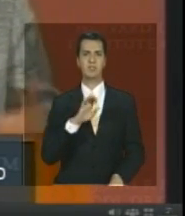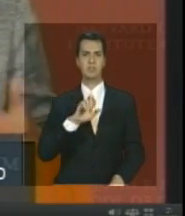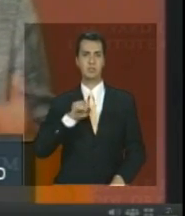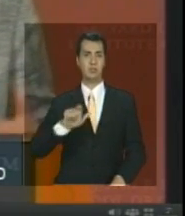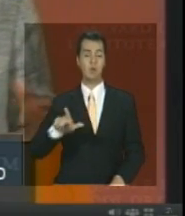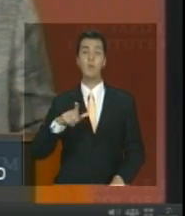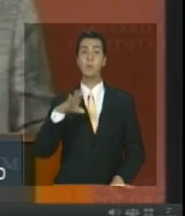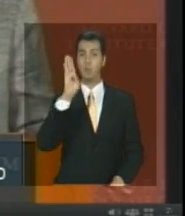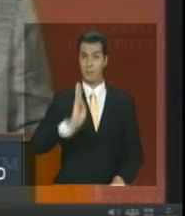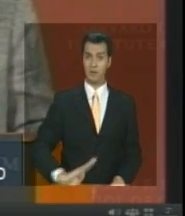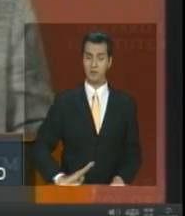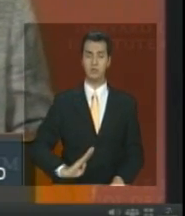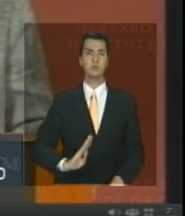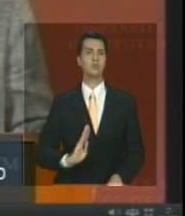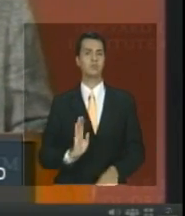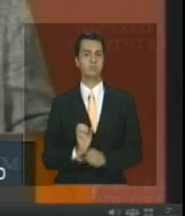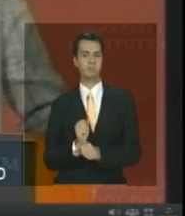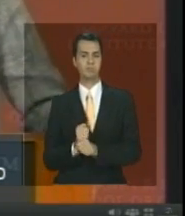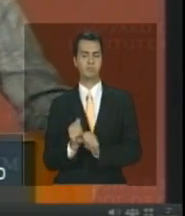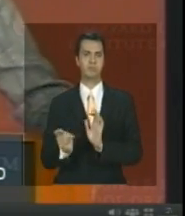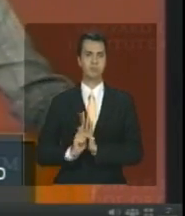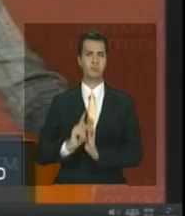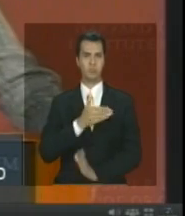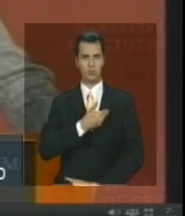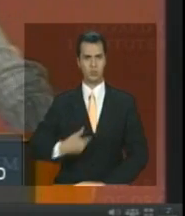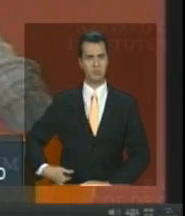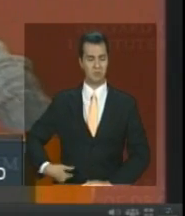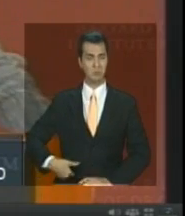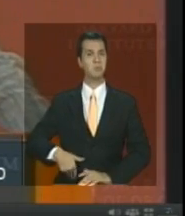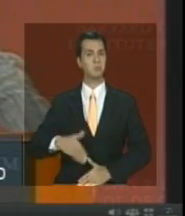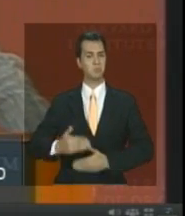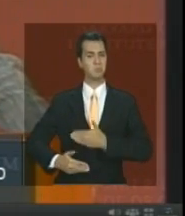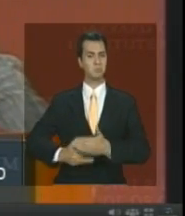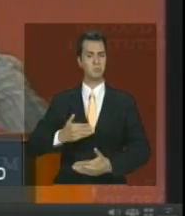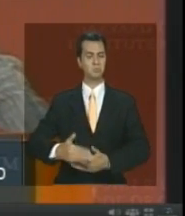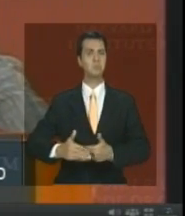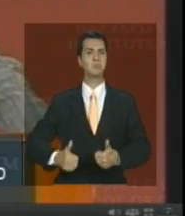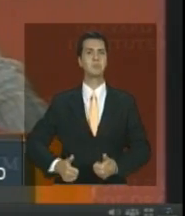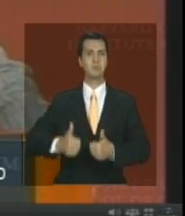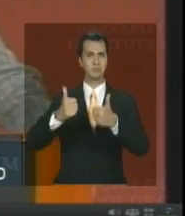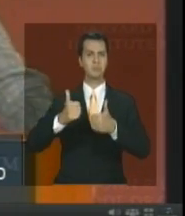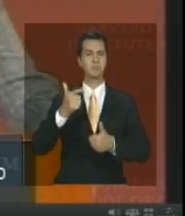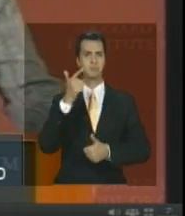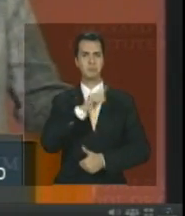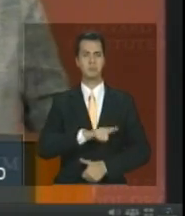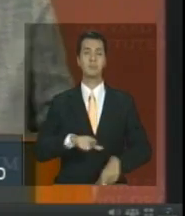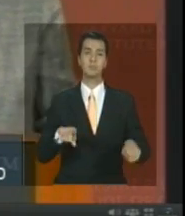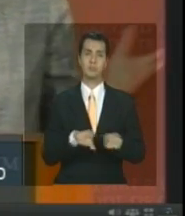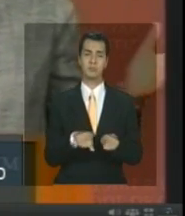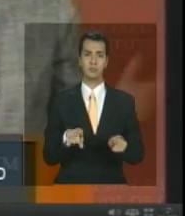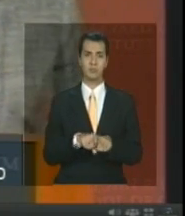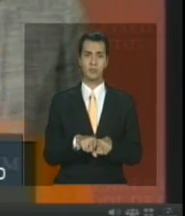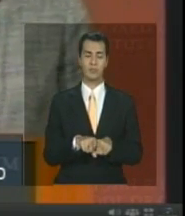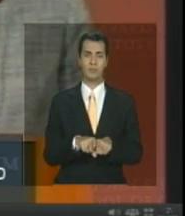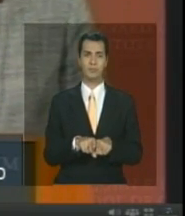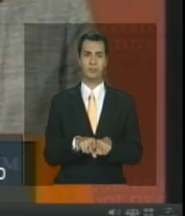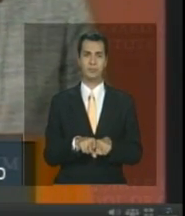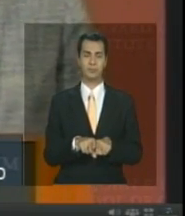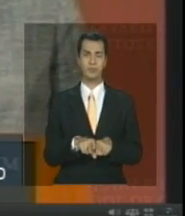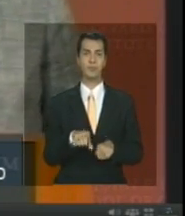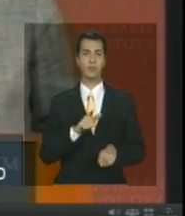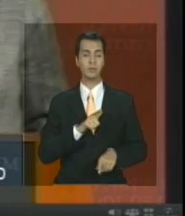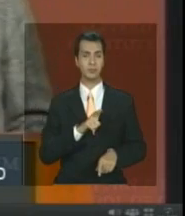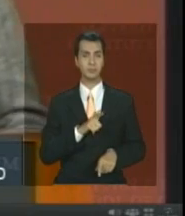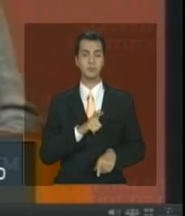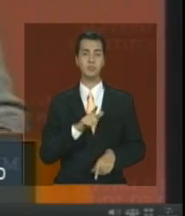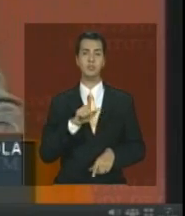brasileiro vêm melhorando sistematicamente e, como já disse, a redução da relação